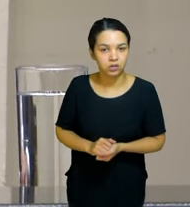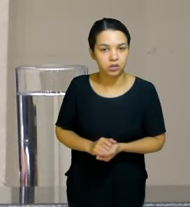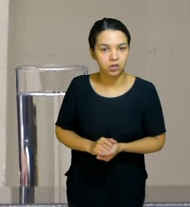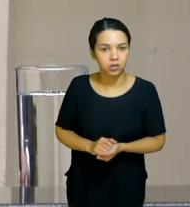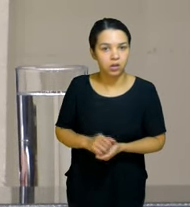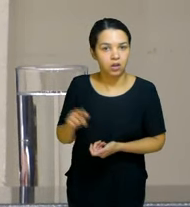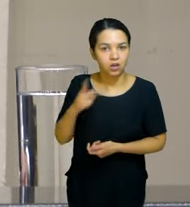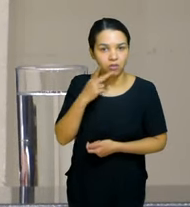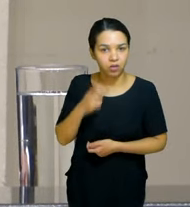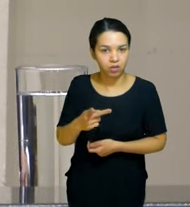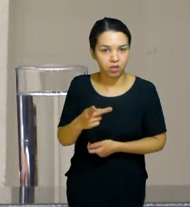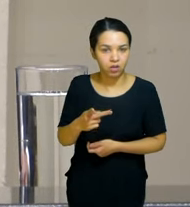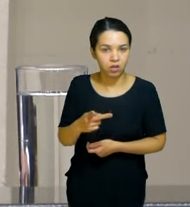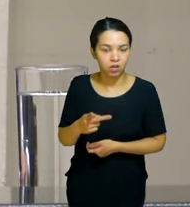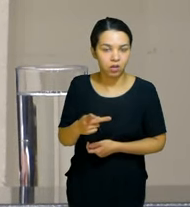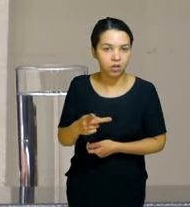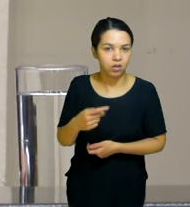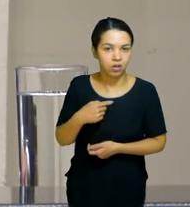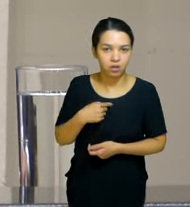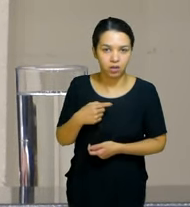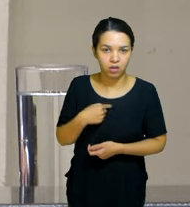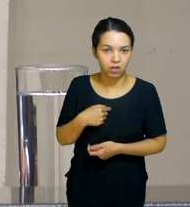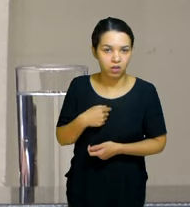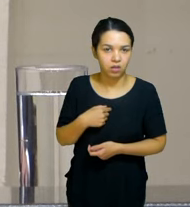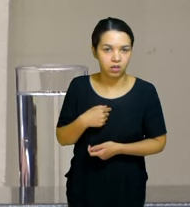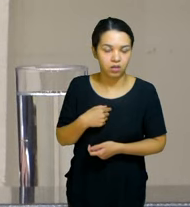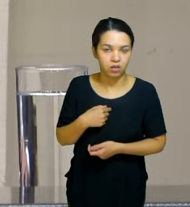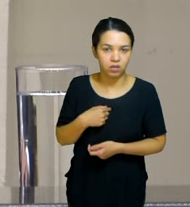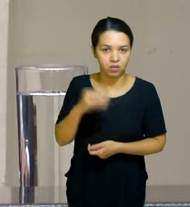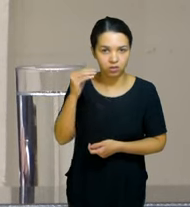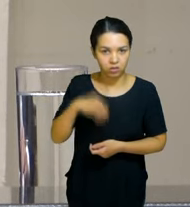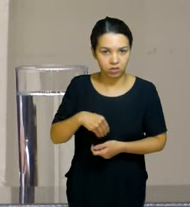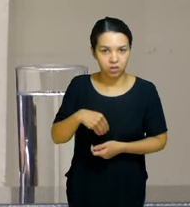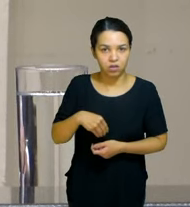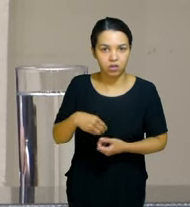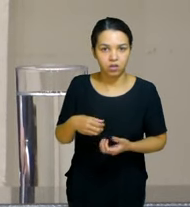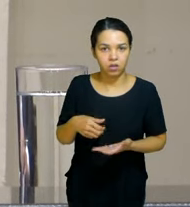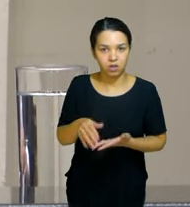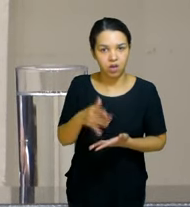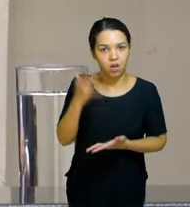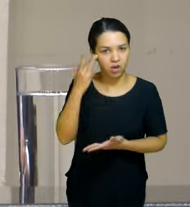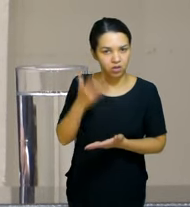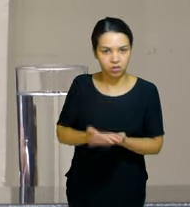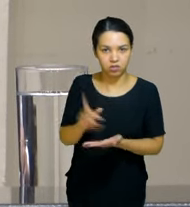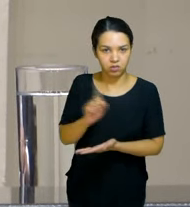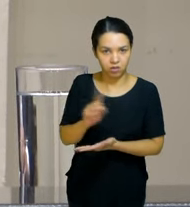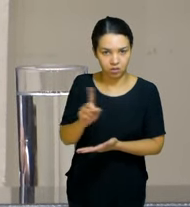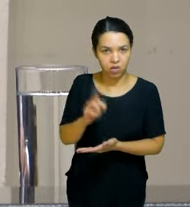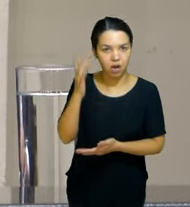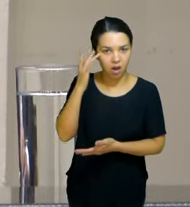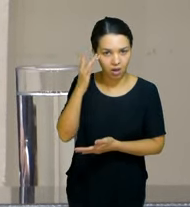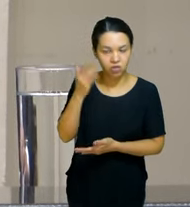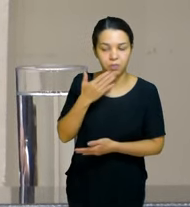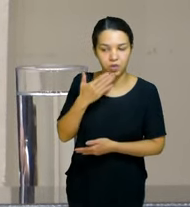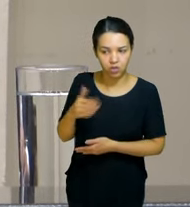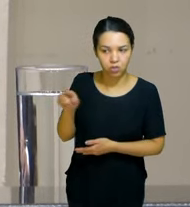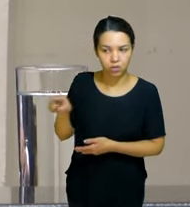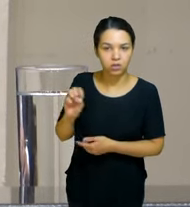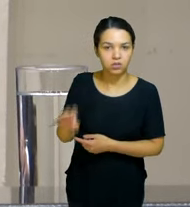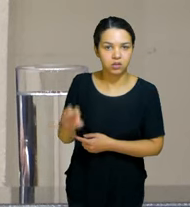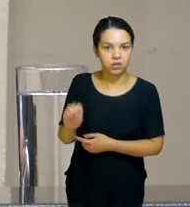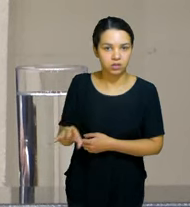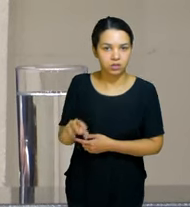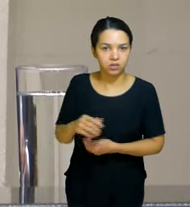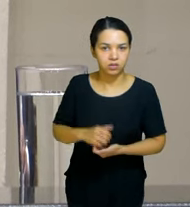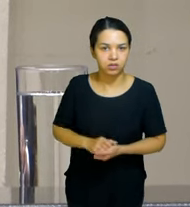se exonerou. Eu não acredito. Eu acredito que tenham pedido para ele sair. E talvez tenha sido ele o único a pagar